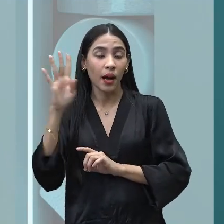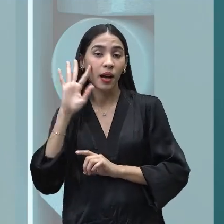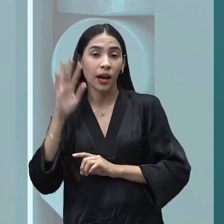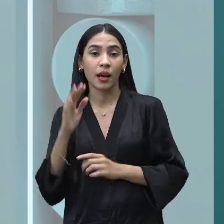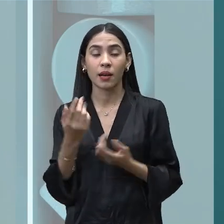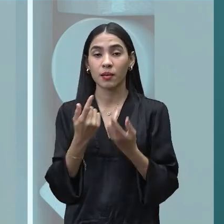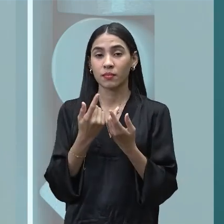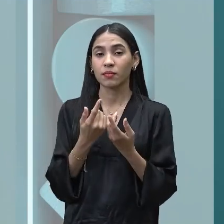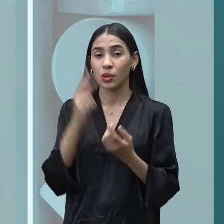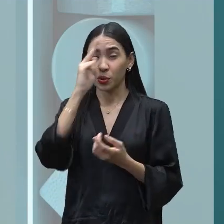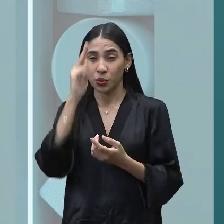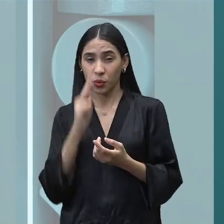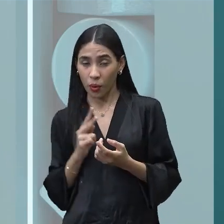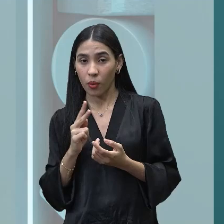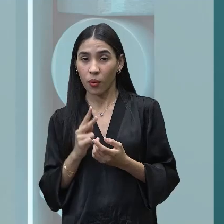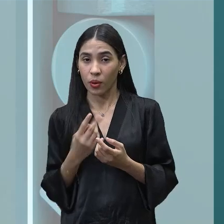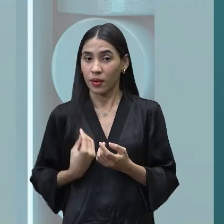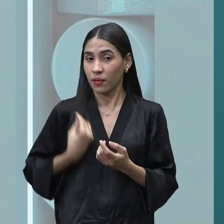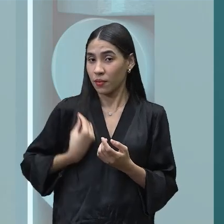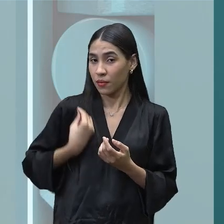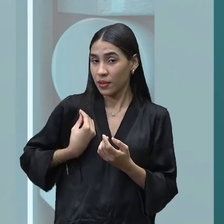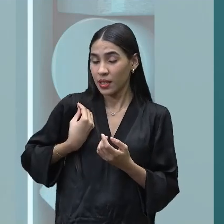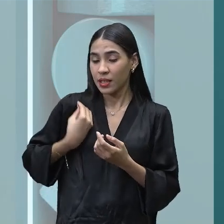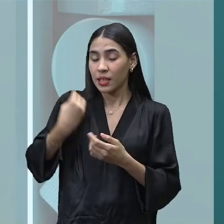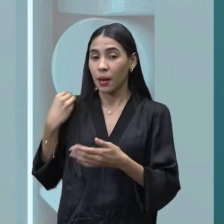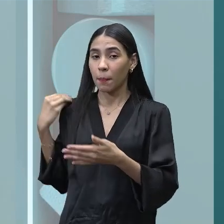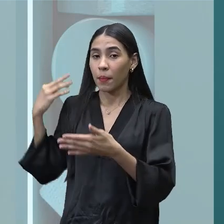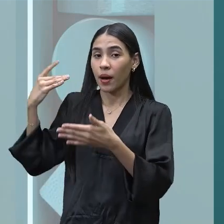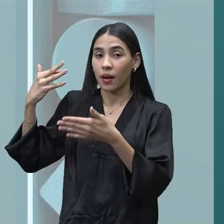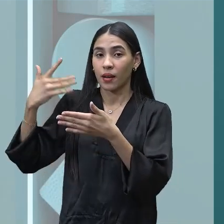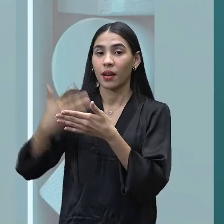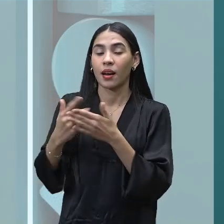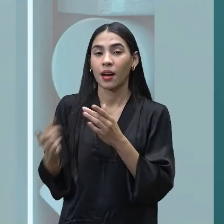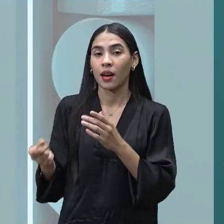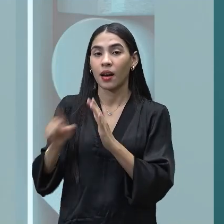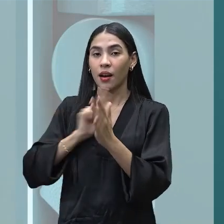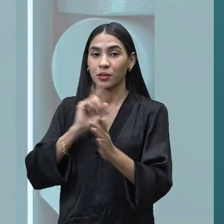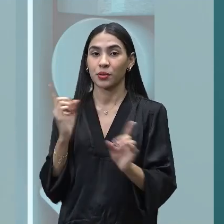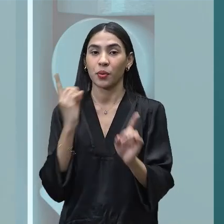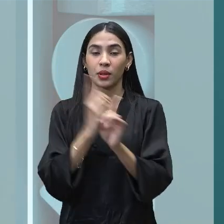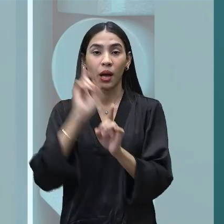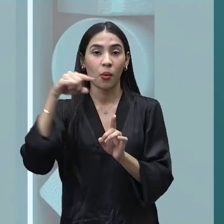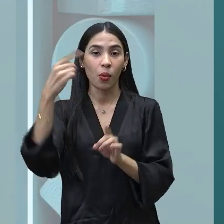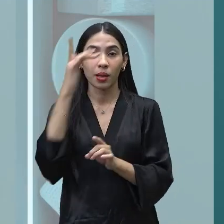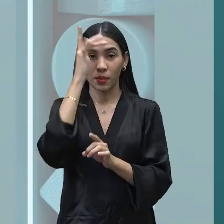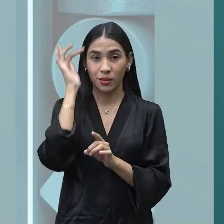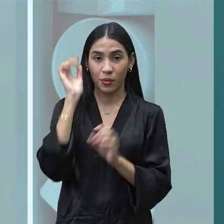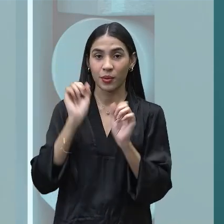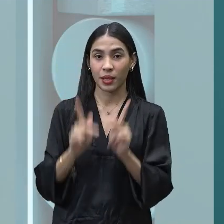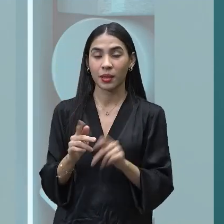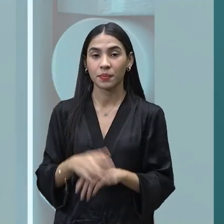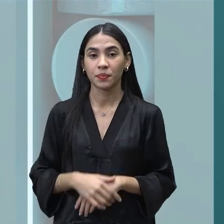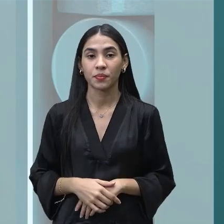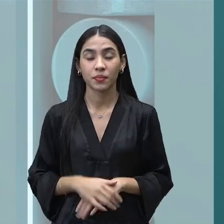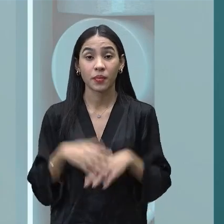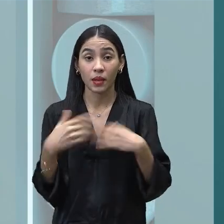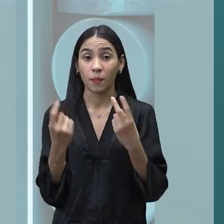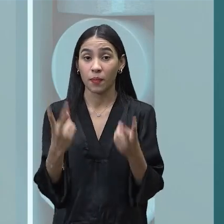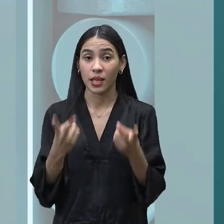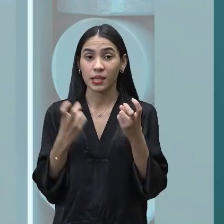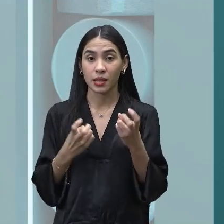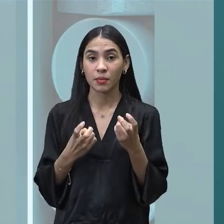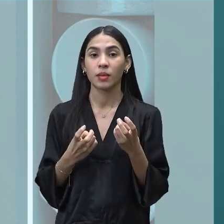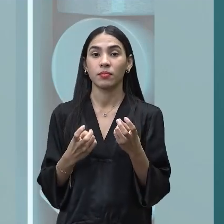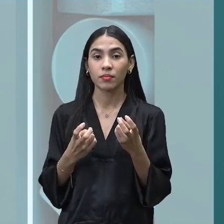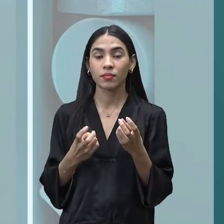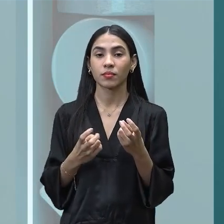lírico traz, aquela história de vida que ele já tinha antes de encontrar a outra pessoa, ok, gente? Então, observe que isso foi feito